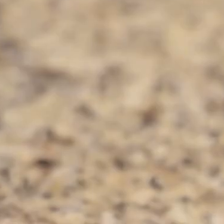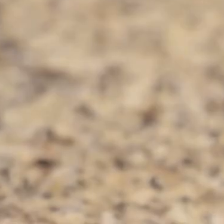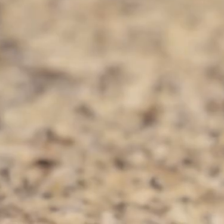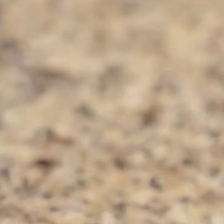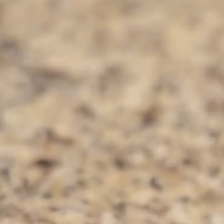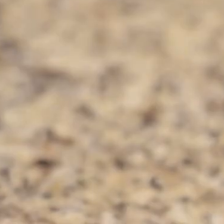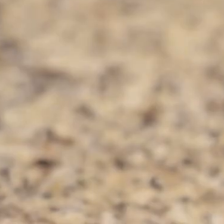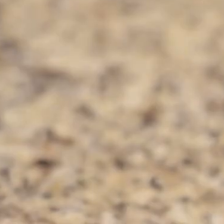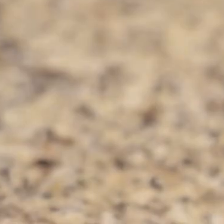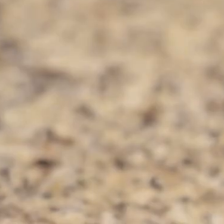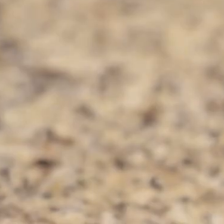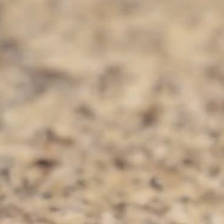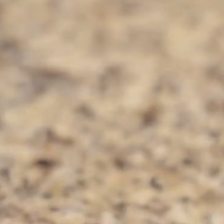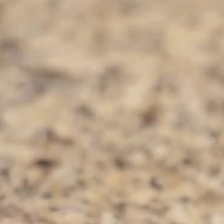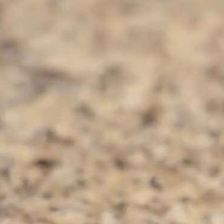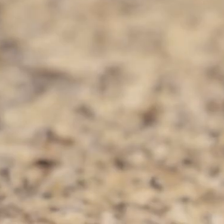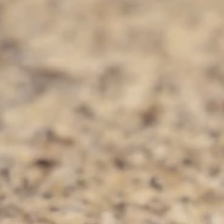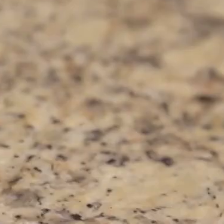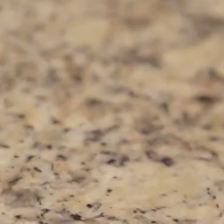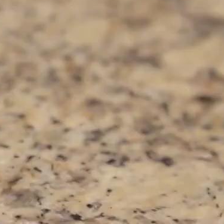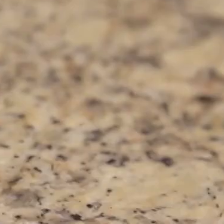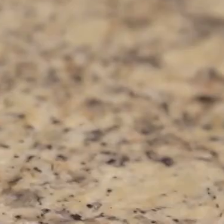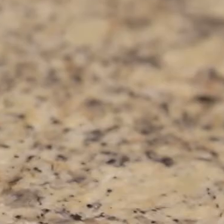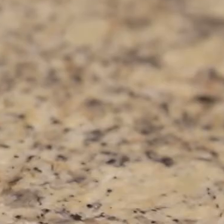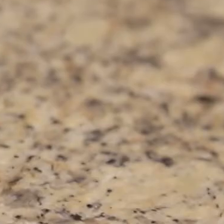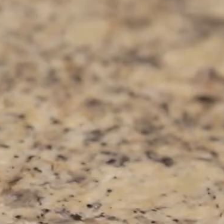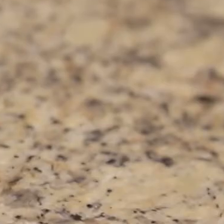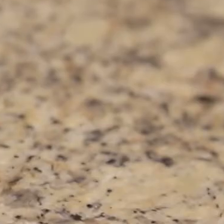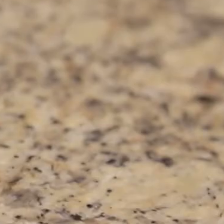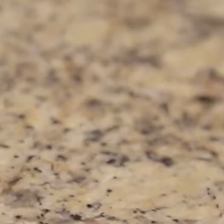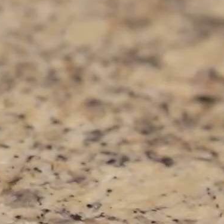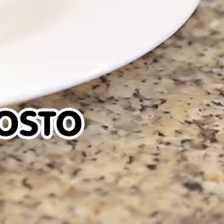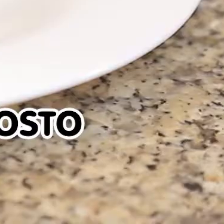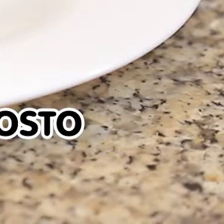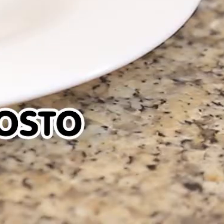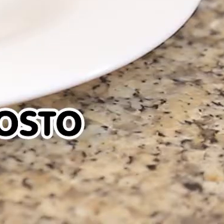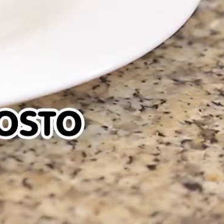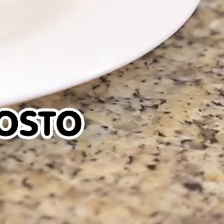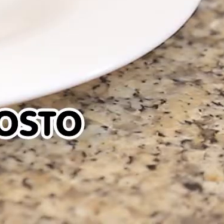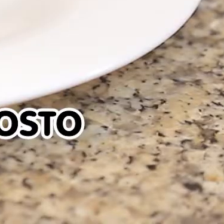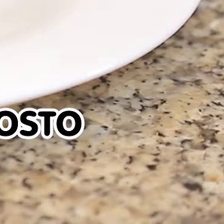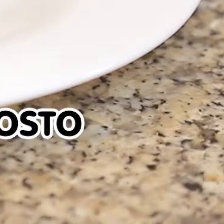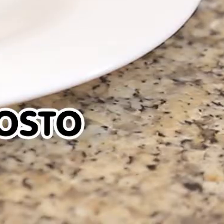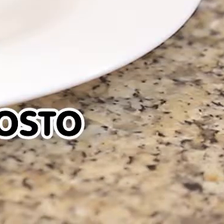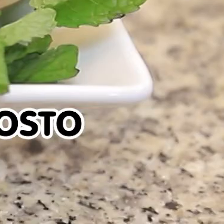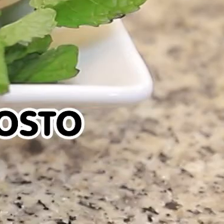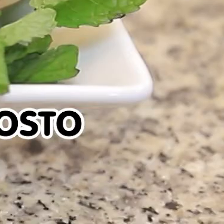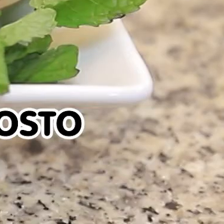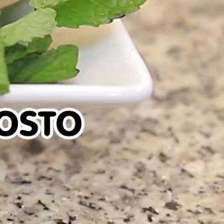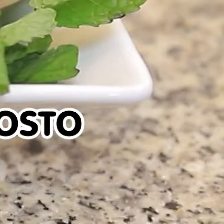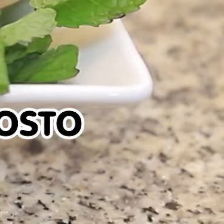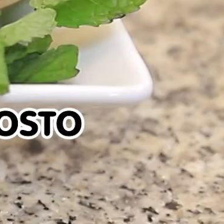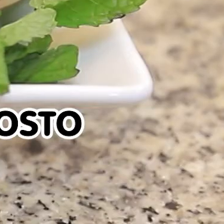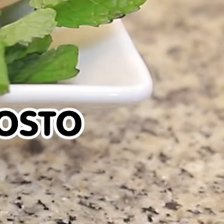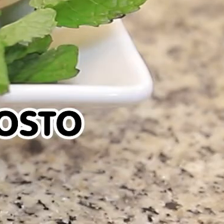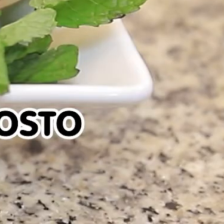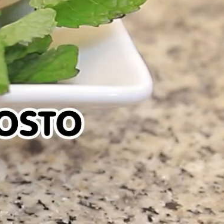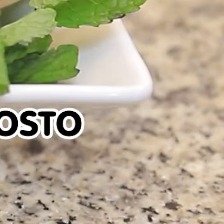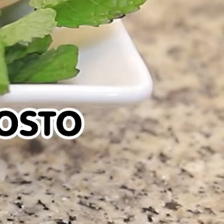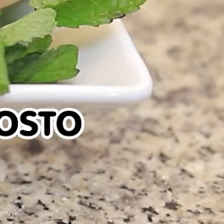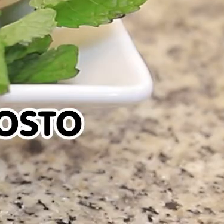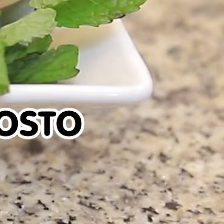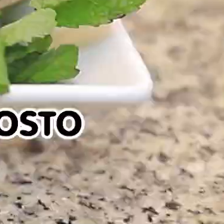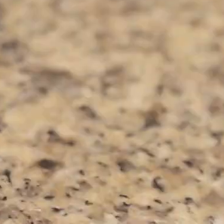200 gramas de carne moída. Uma cebola picadinha. Salsinha, cebolinha e hortelã a